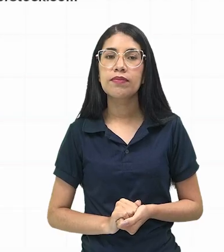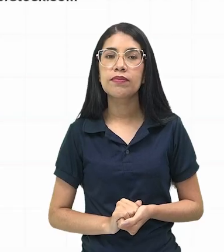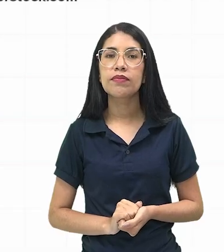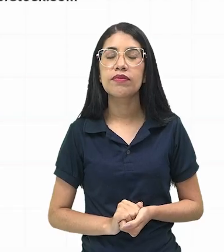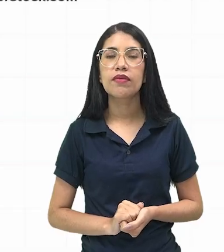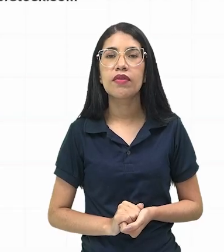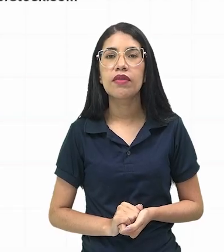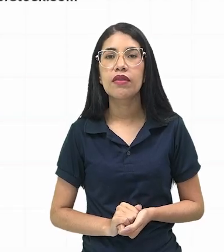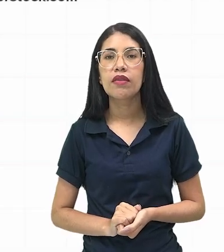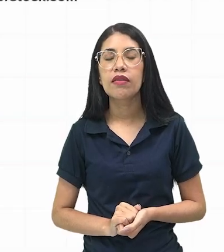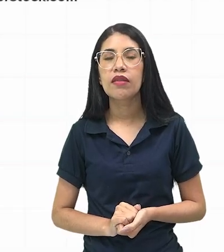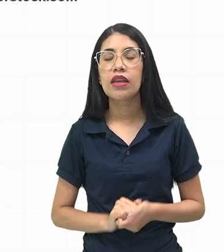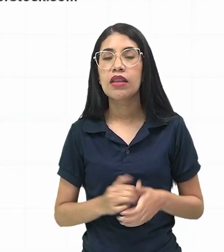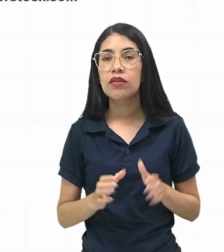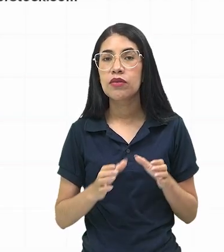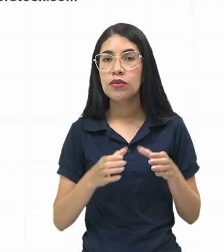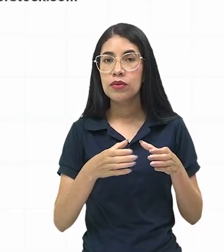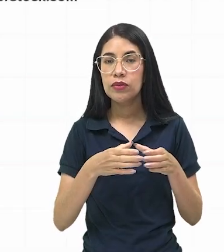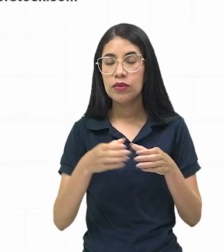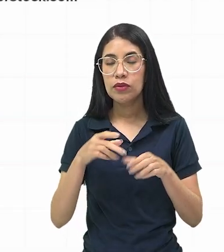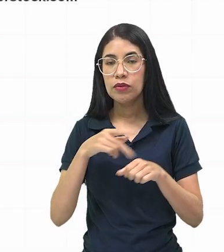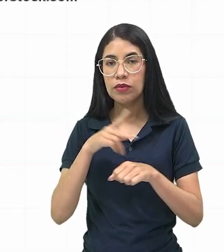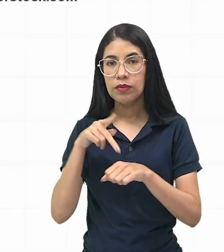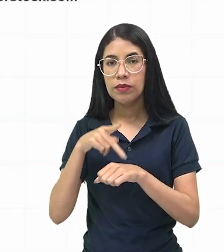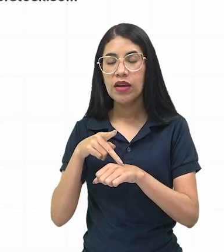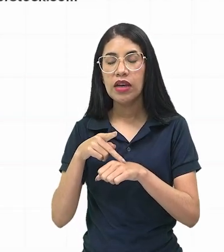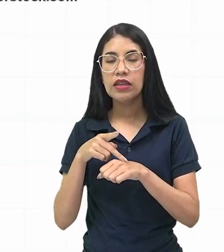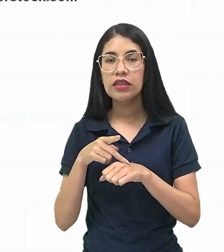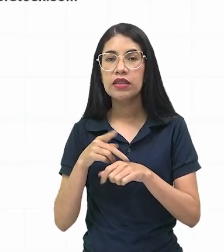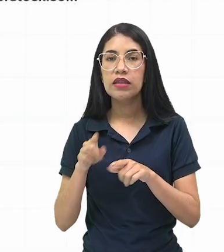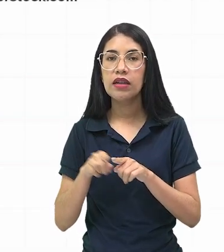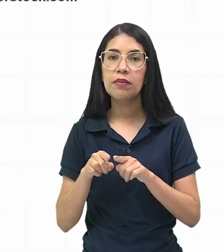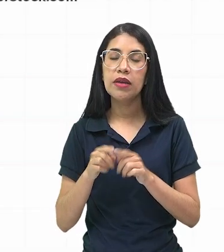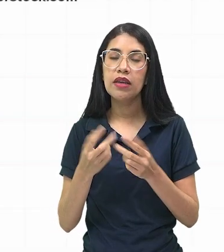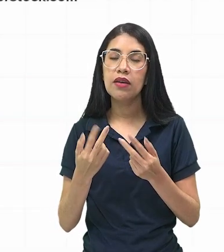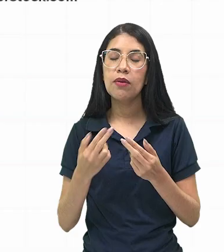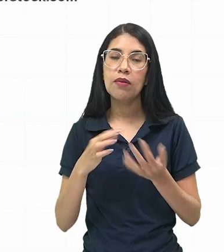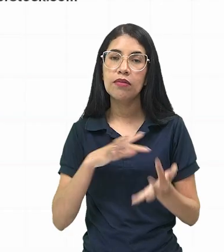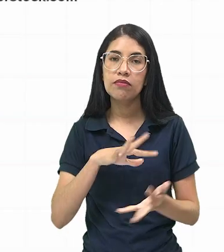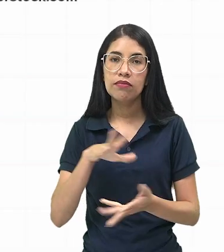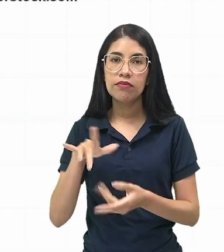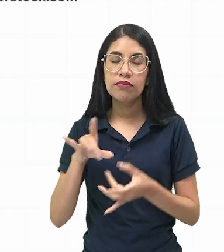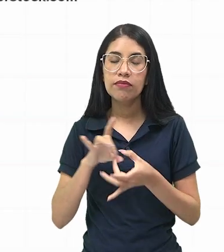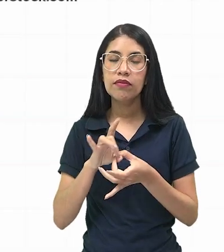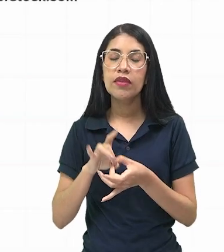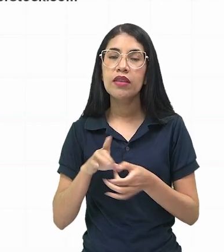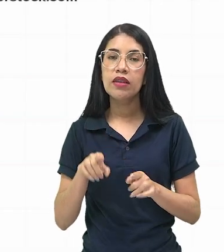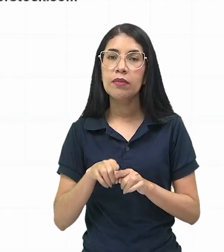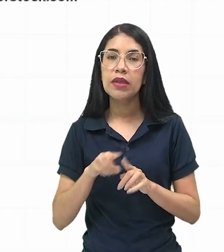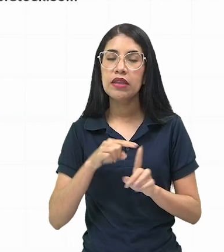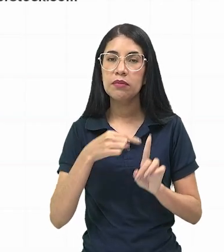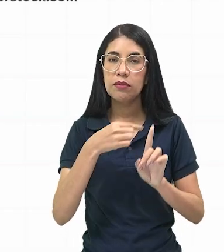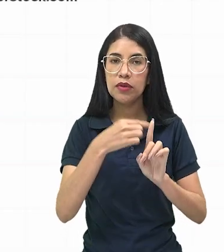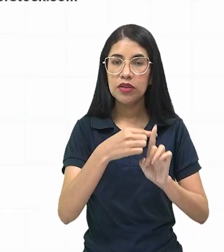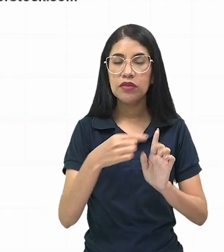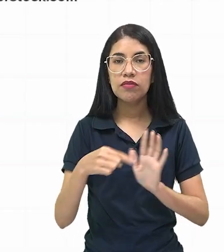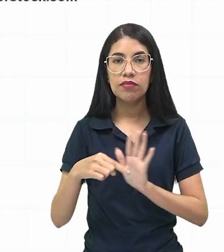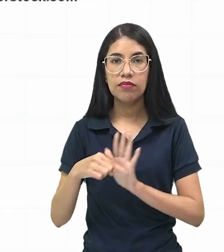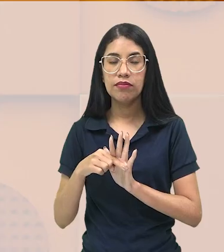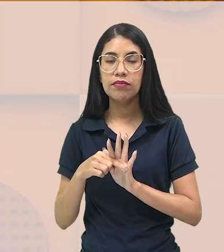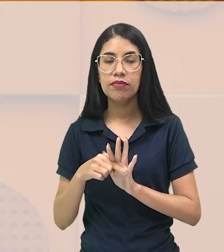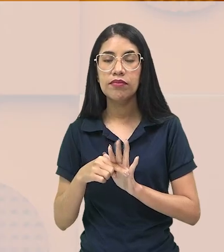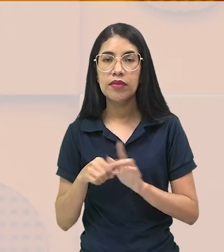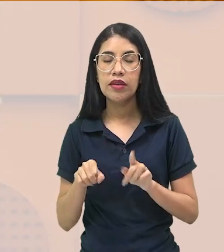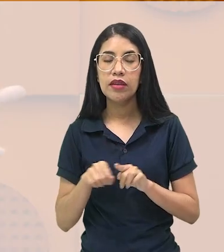compreender? Bem, os blocos econômicos, assim como a globalização, eles têm também os pontos positivos e eles